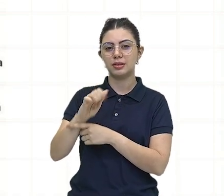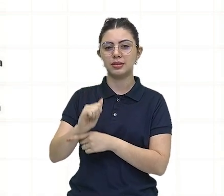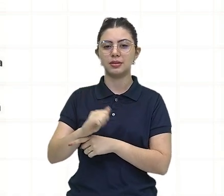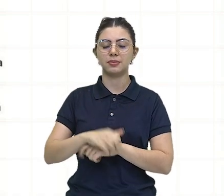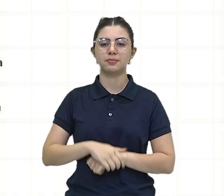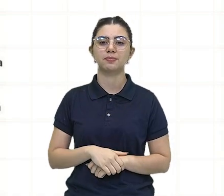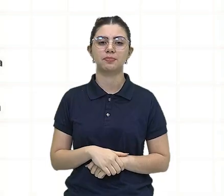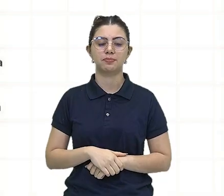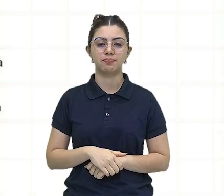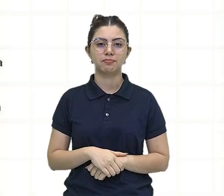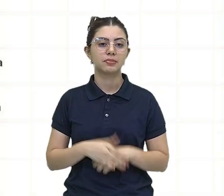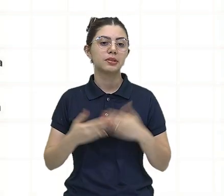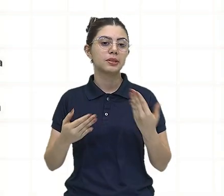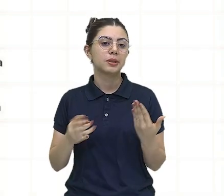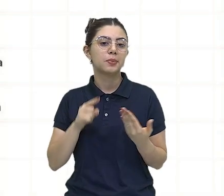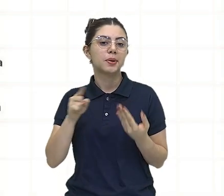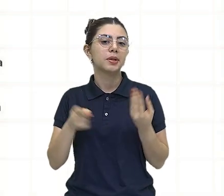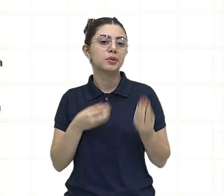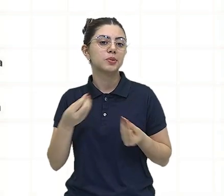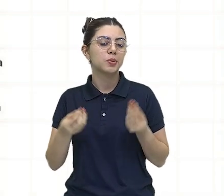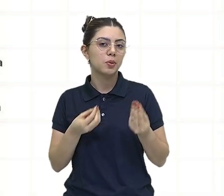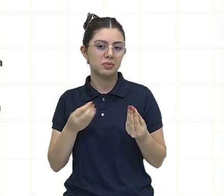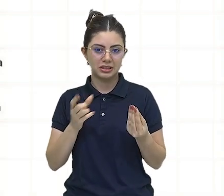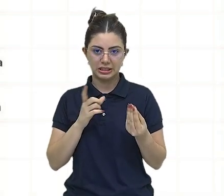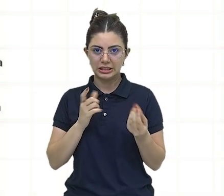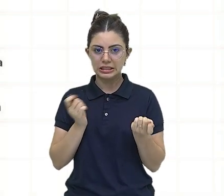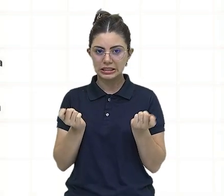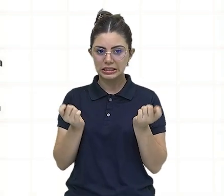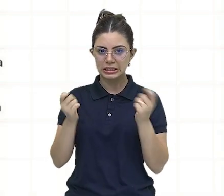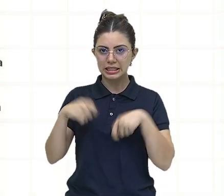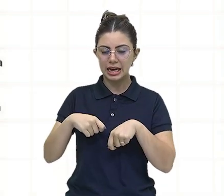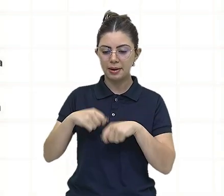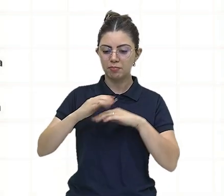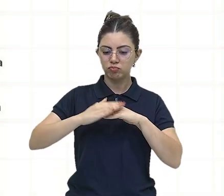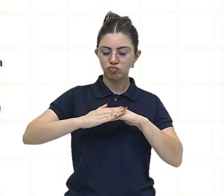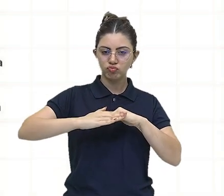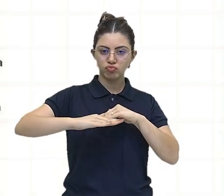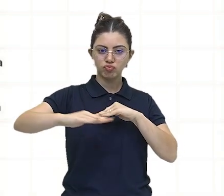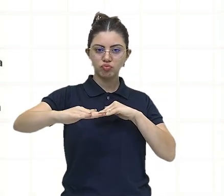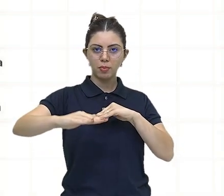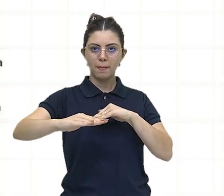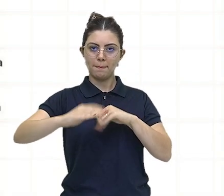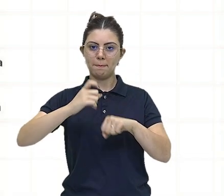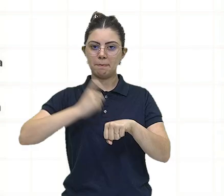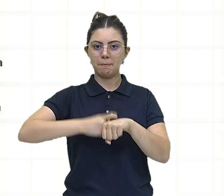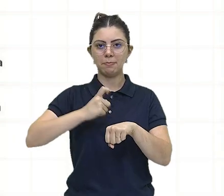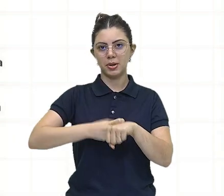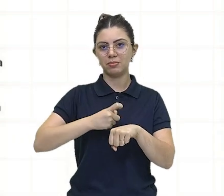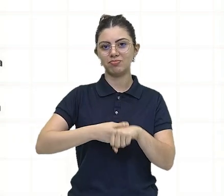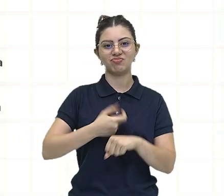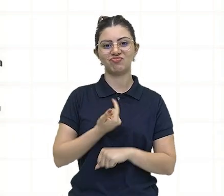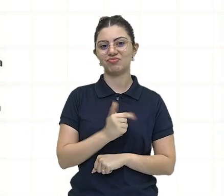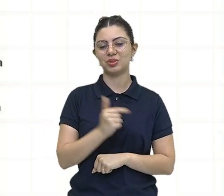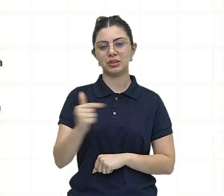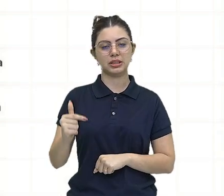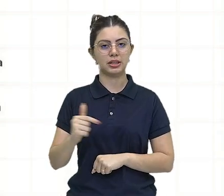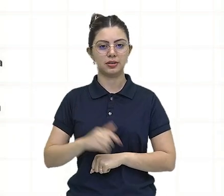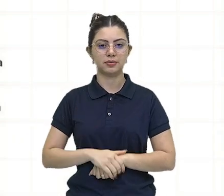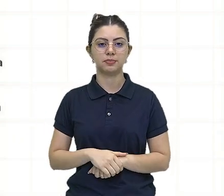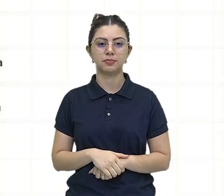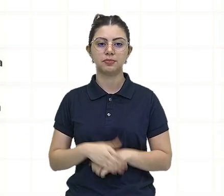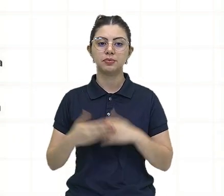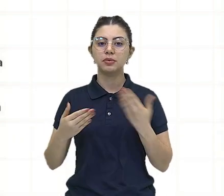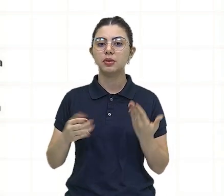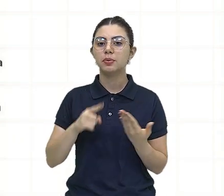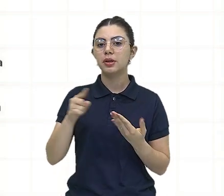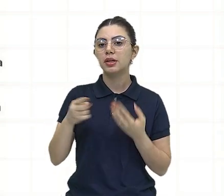E, por causa disso, eles não têm, então, uma superfície sólida definida. Apresentam